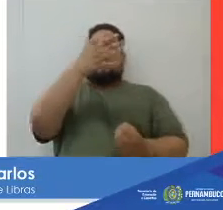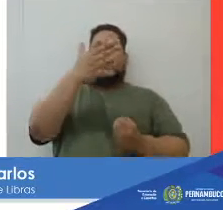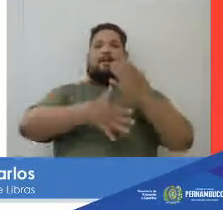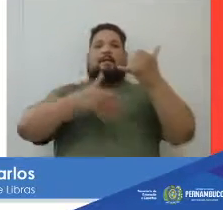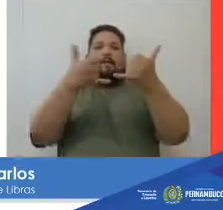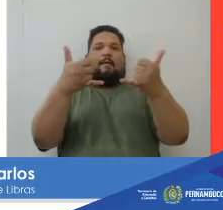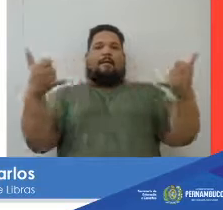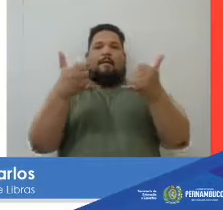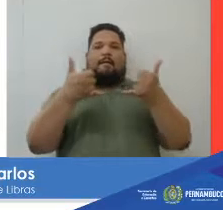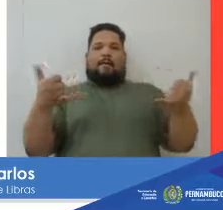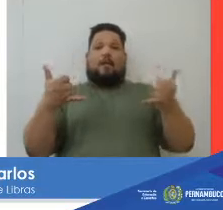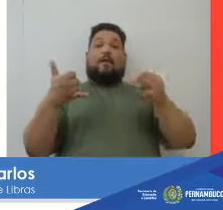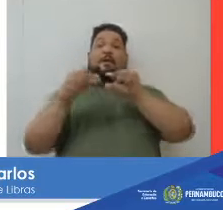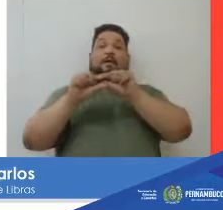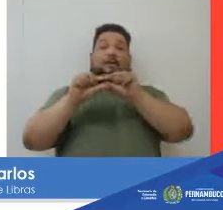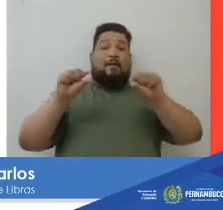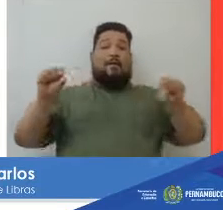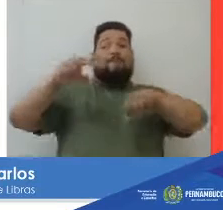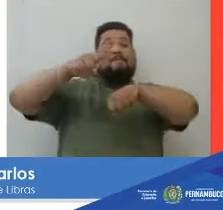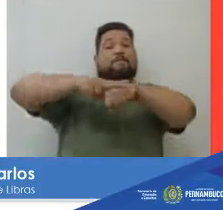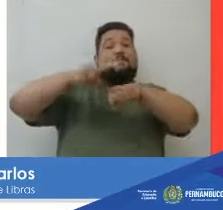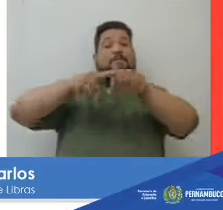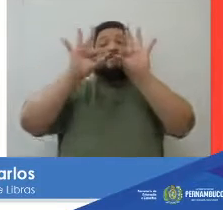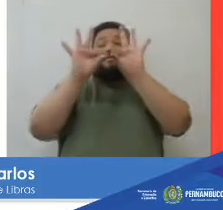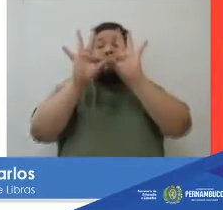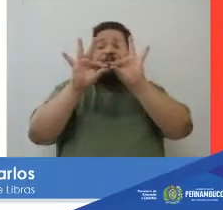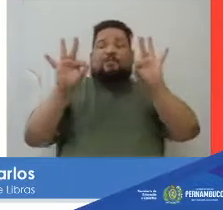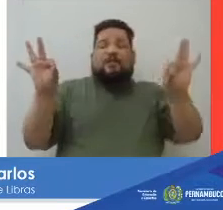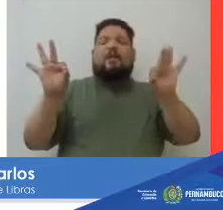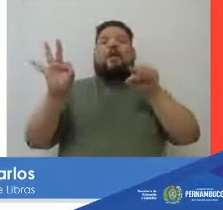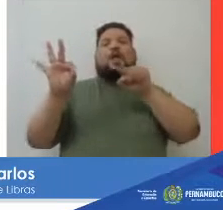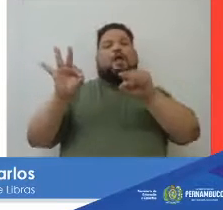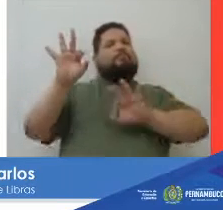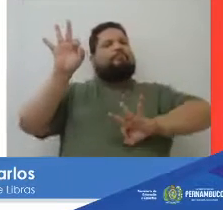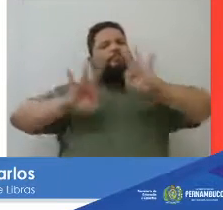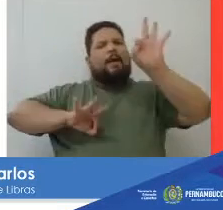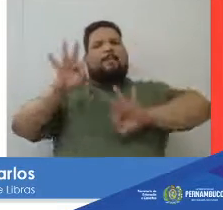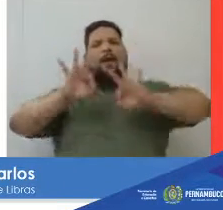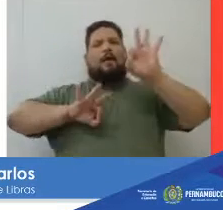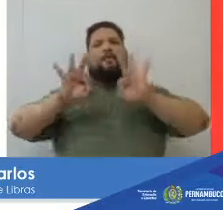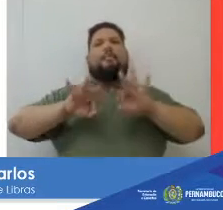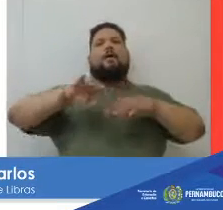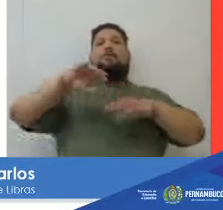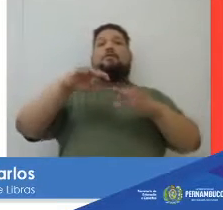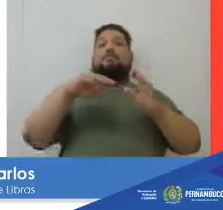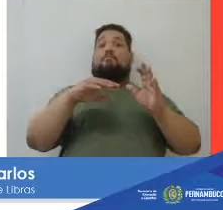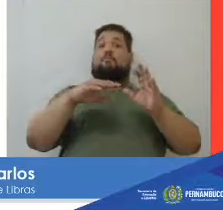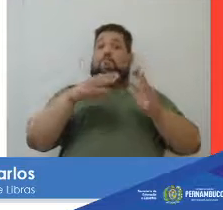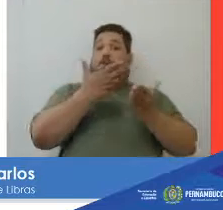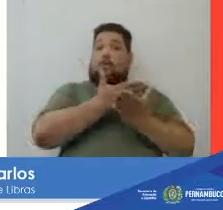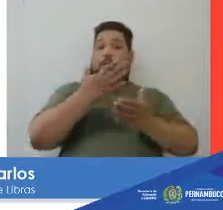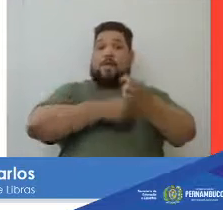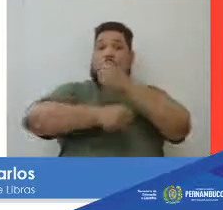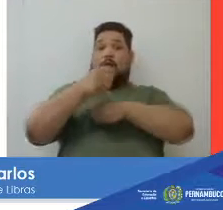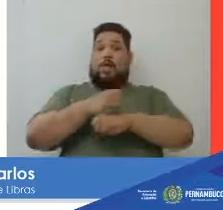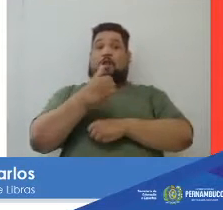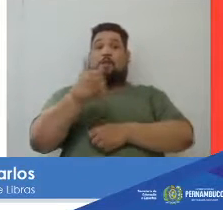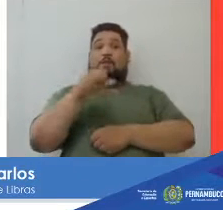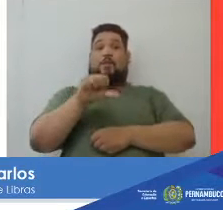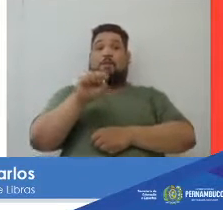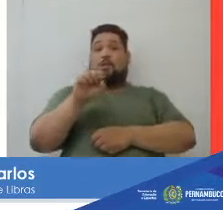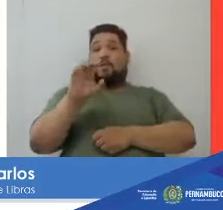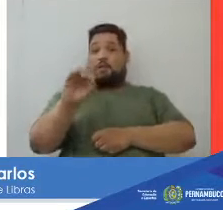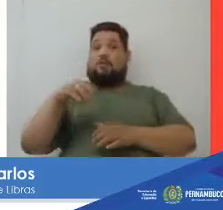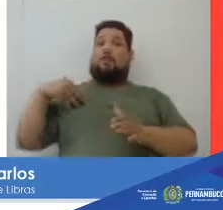certo? São cabos de vidros finíssimos, certo? Que começaram a ser instalados a partir da década de 80, no final da década de